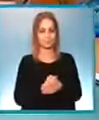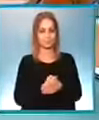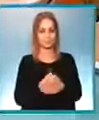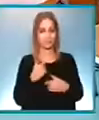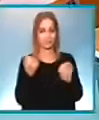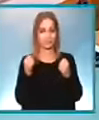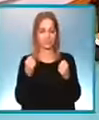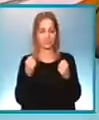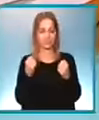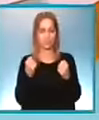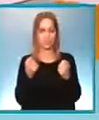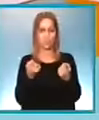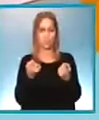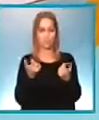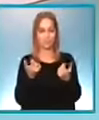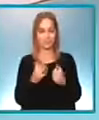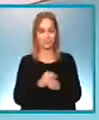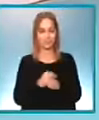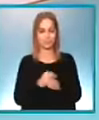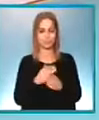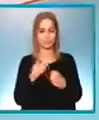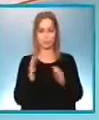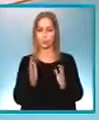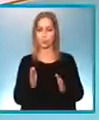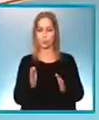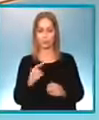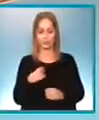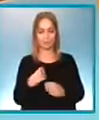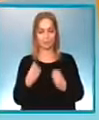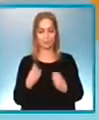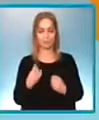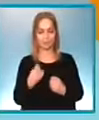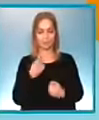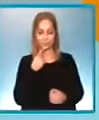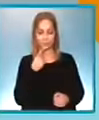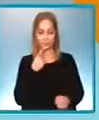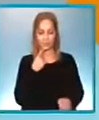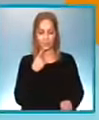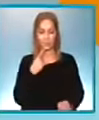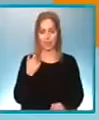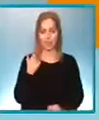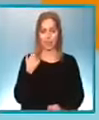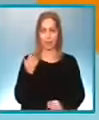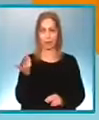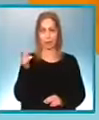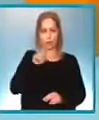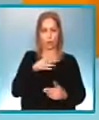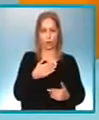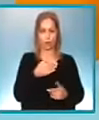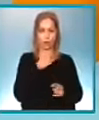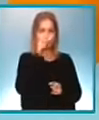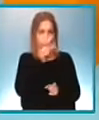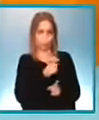nervosa, Maia? Um pouco, mas assim. Não fica. E o extraordinário é percebermos que aquela Maia agora é a mesma